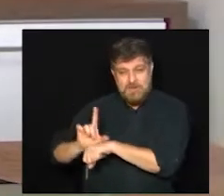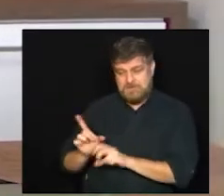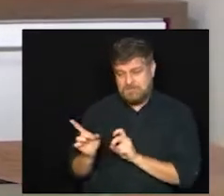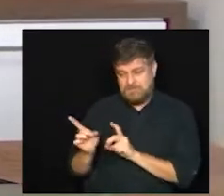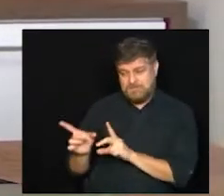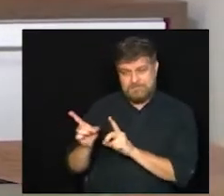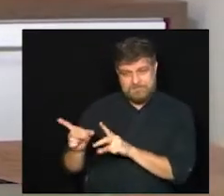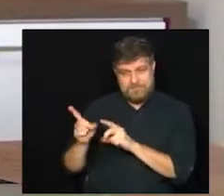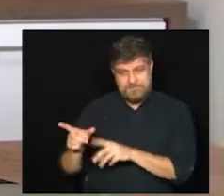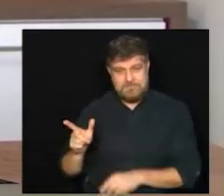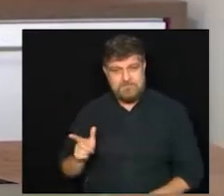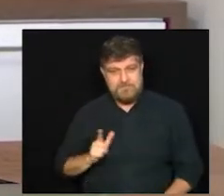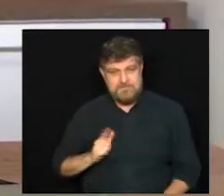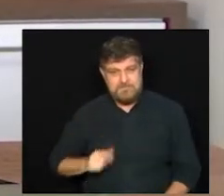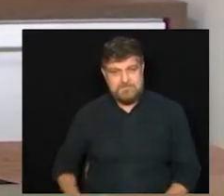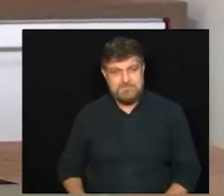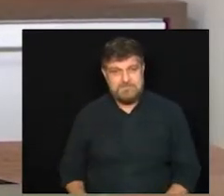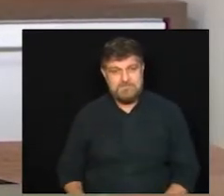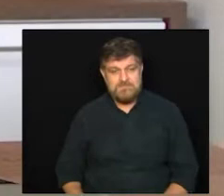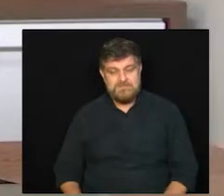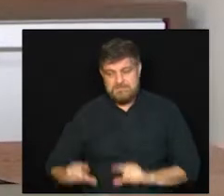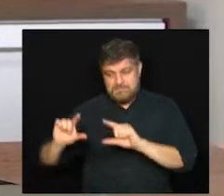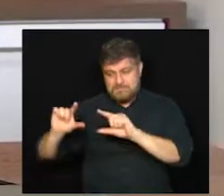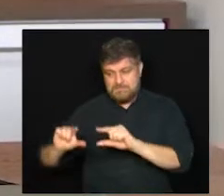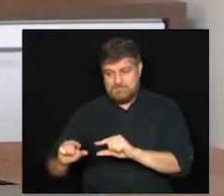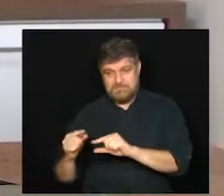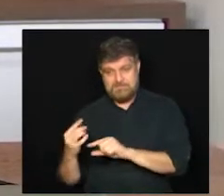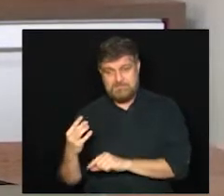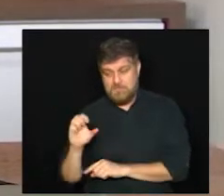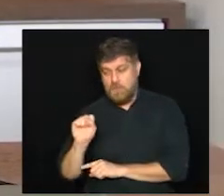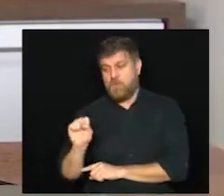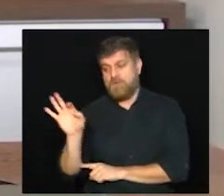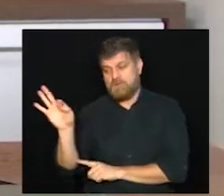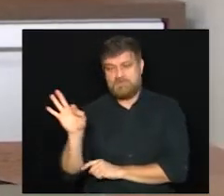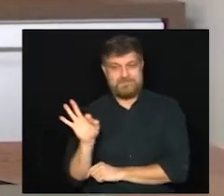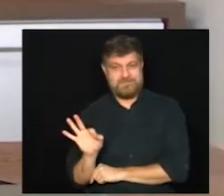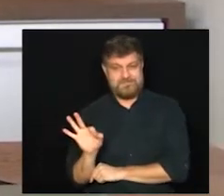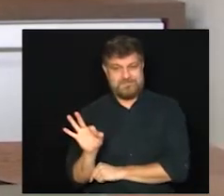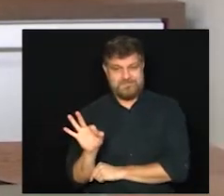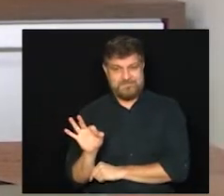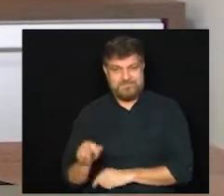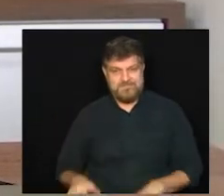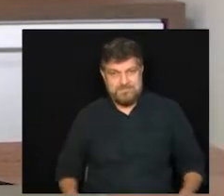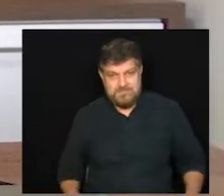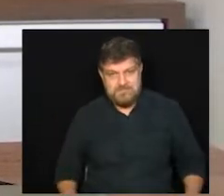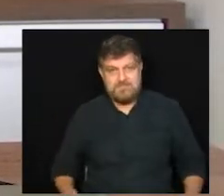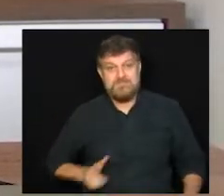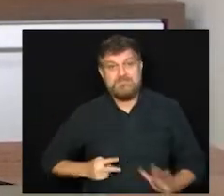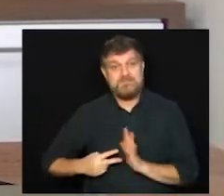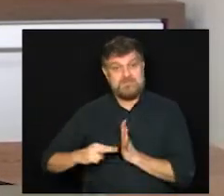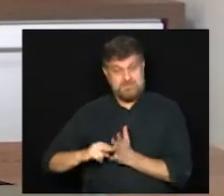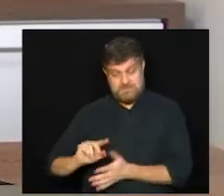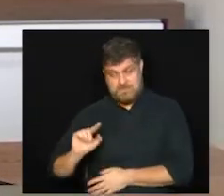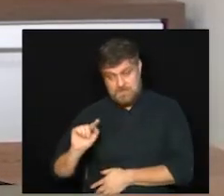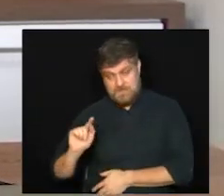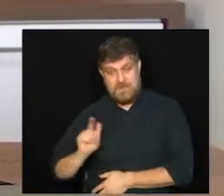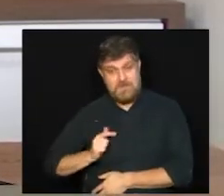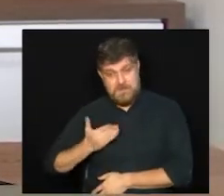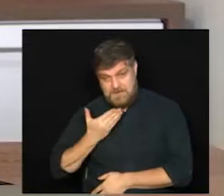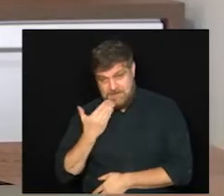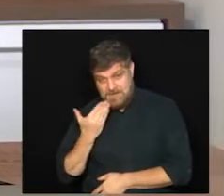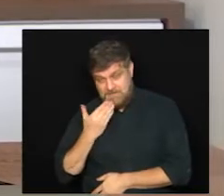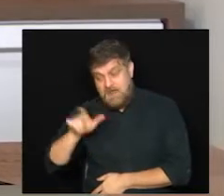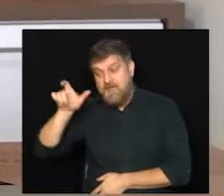lucro, o seu valor isento já é bem menor, é de 8%. Então, quer dizer, é mais fácil de você